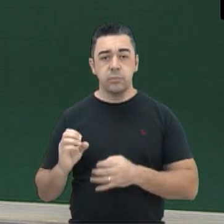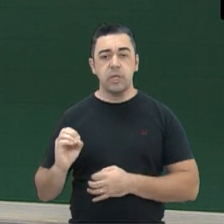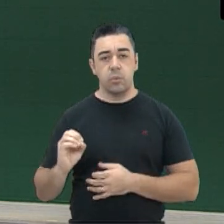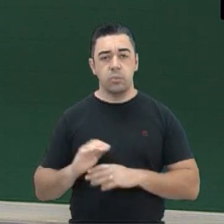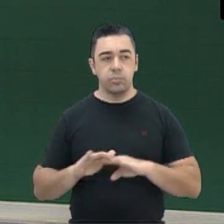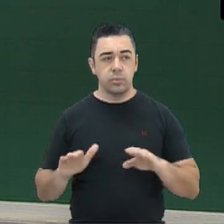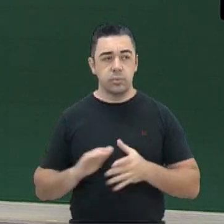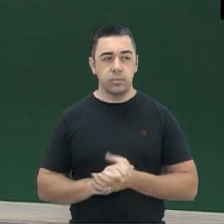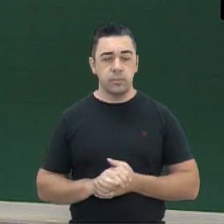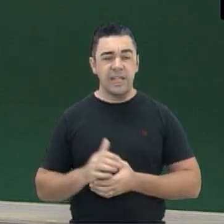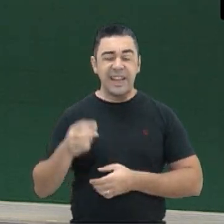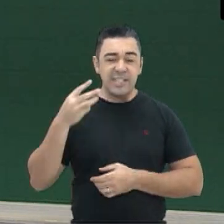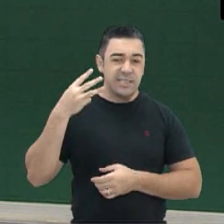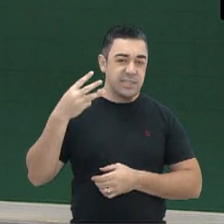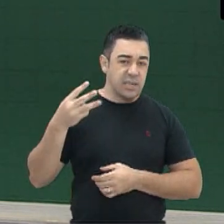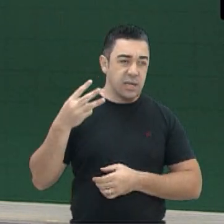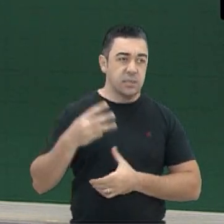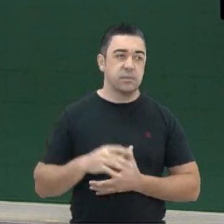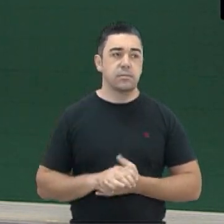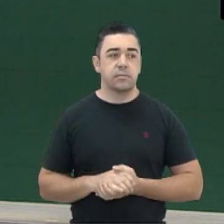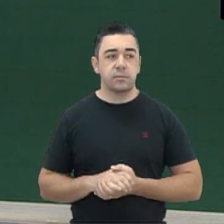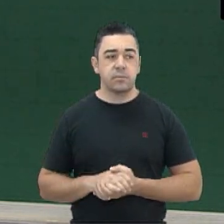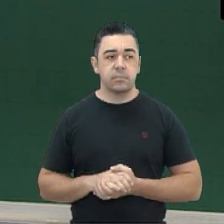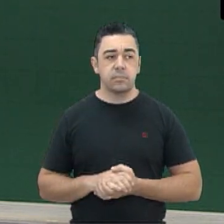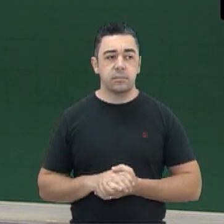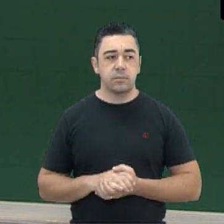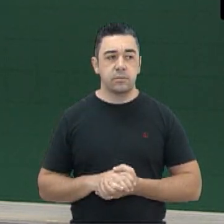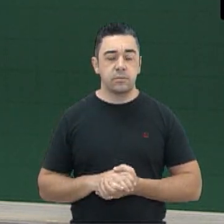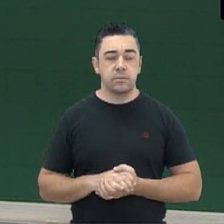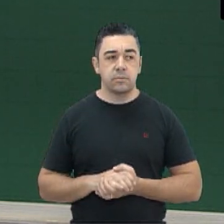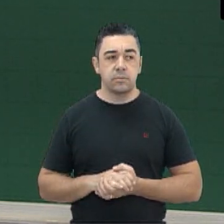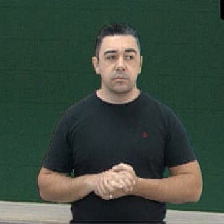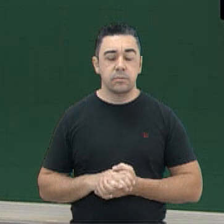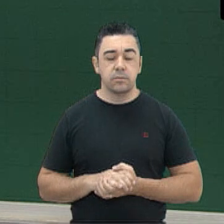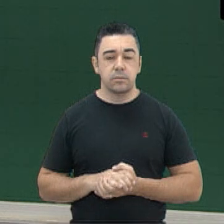0. 1, 2, 3 subtrações.